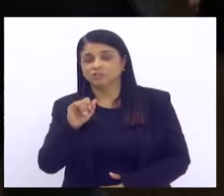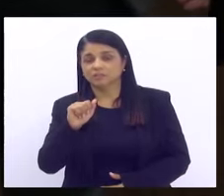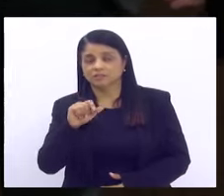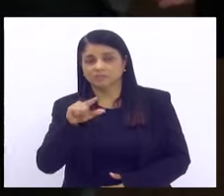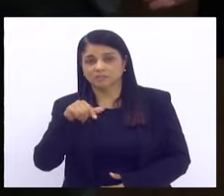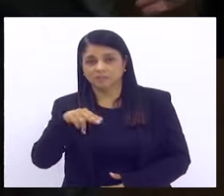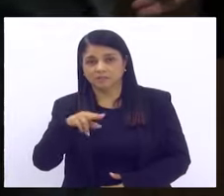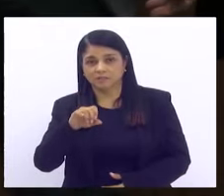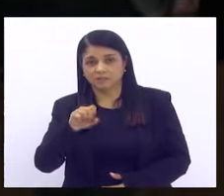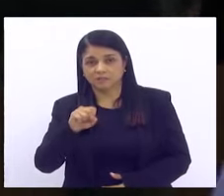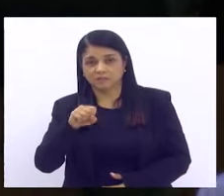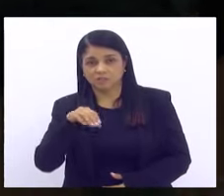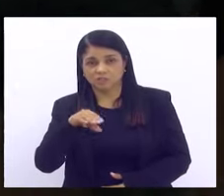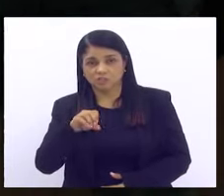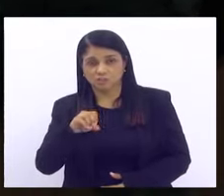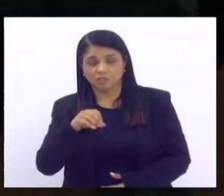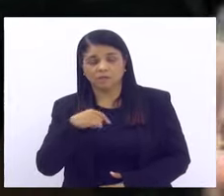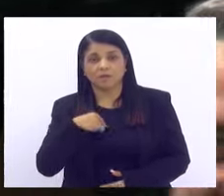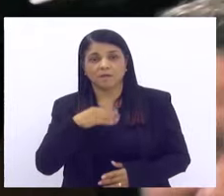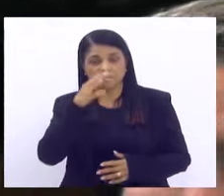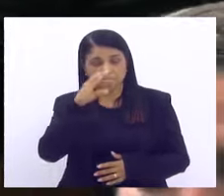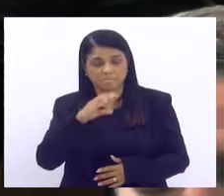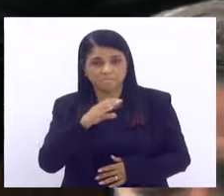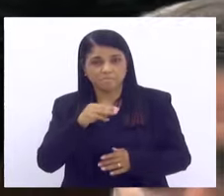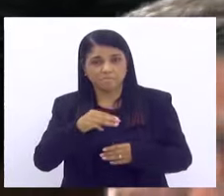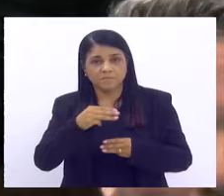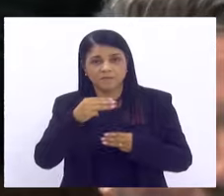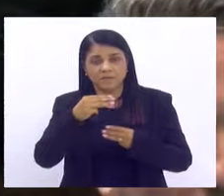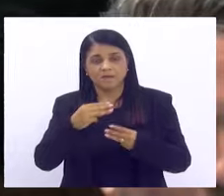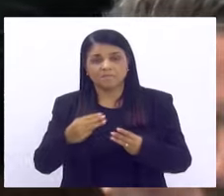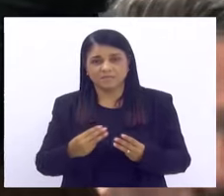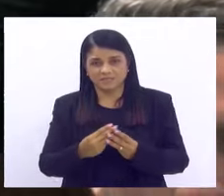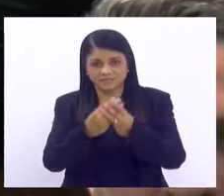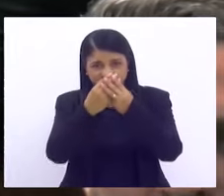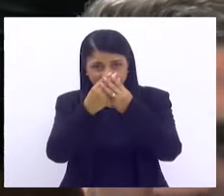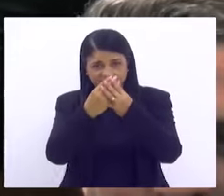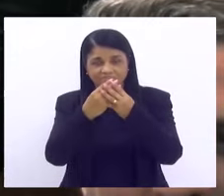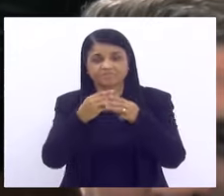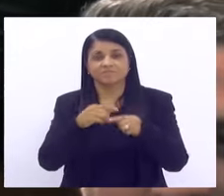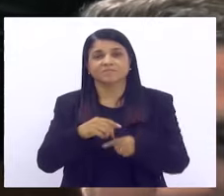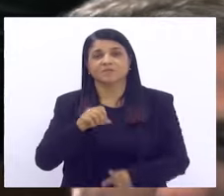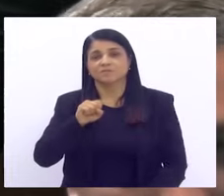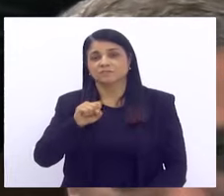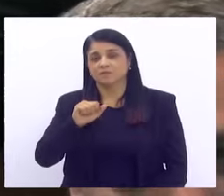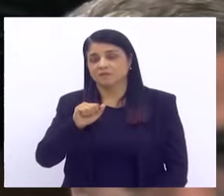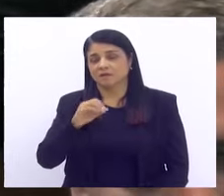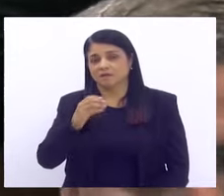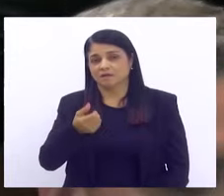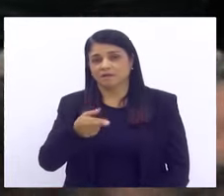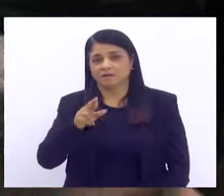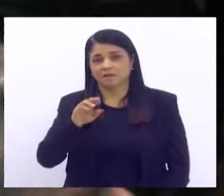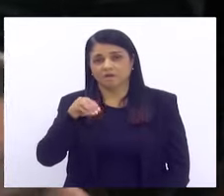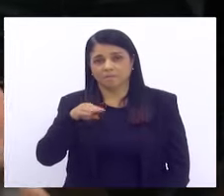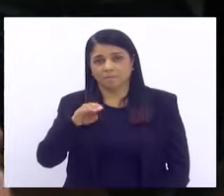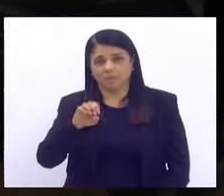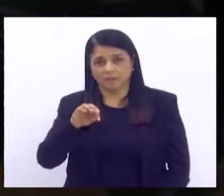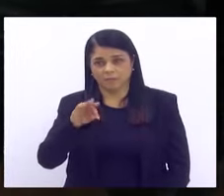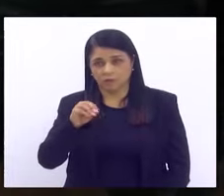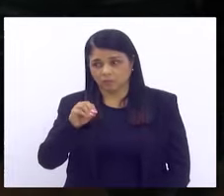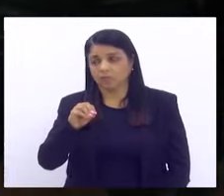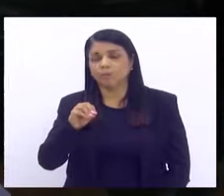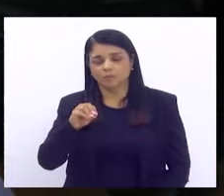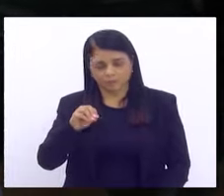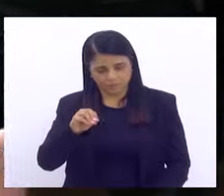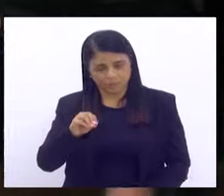fundamentos da doutrina. Ela ataca a missa, ela ataca os sacramentos, ela ataca a liturgia, ela ataca